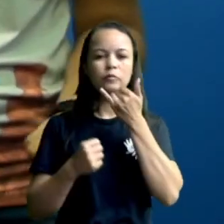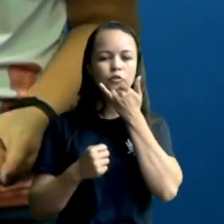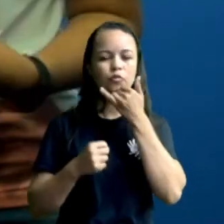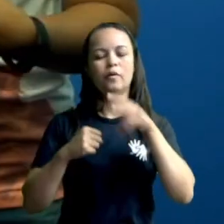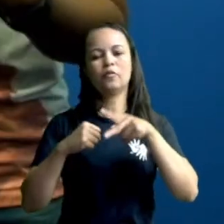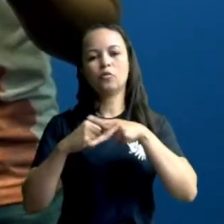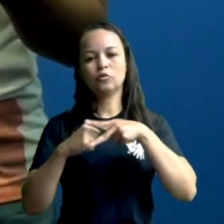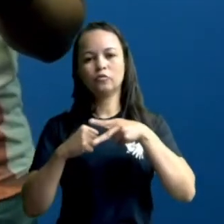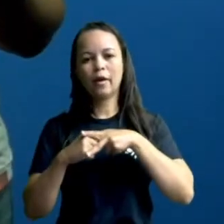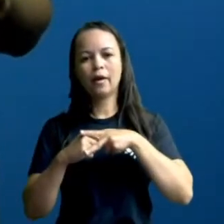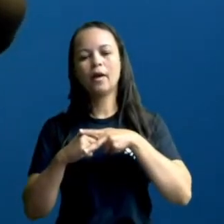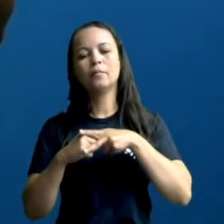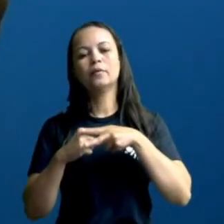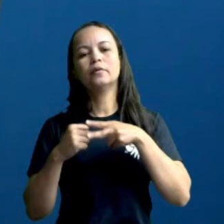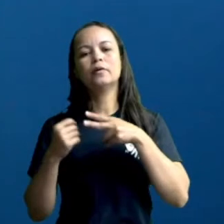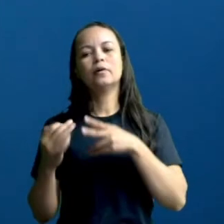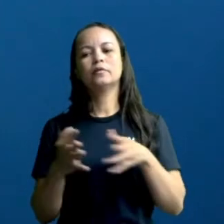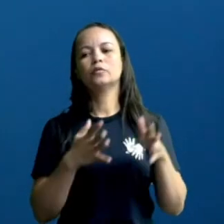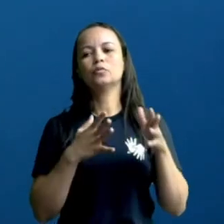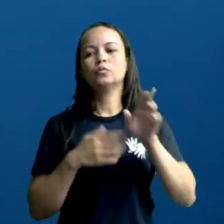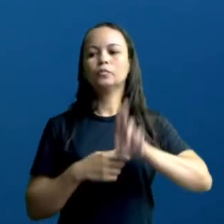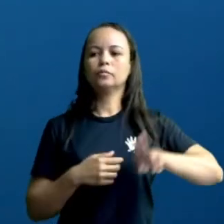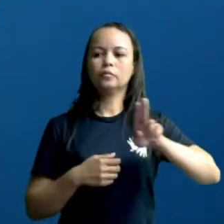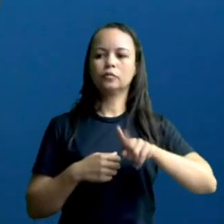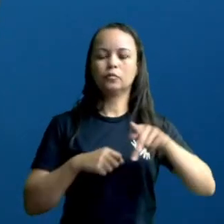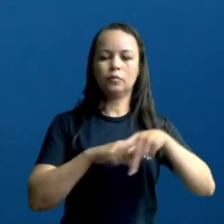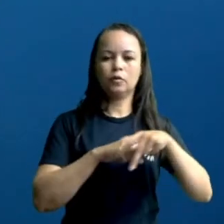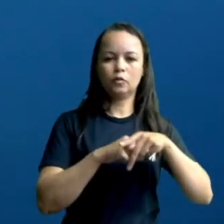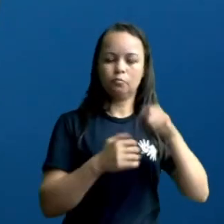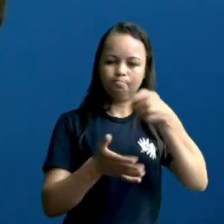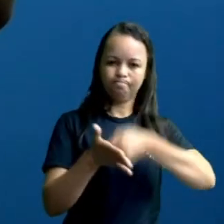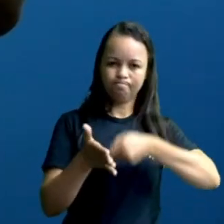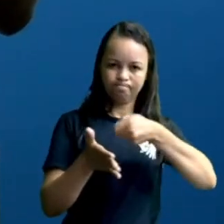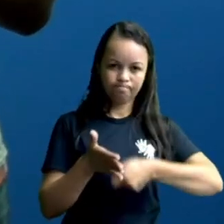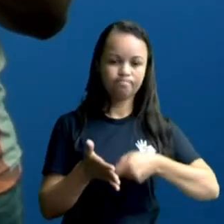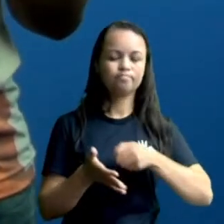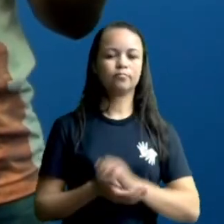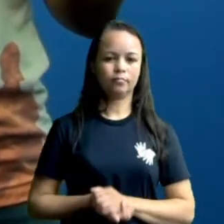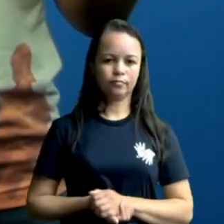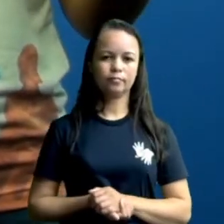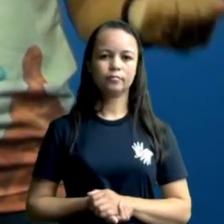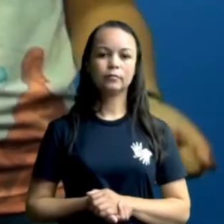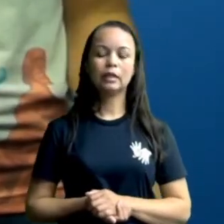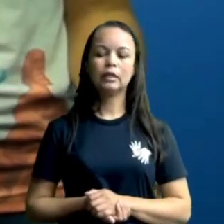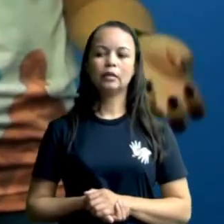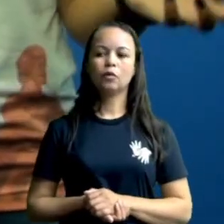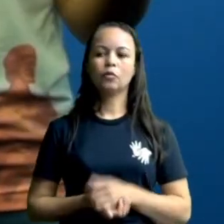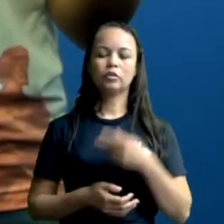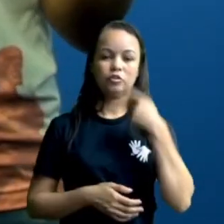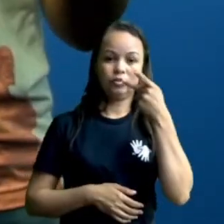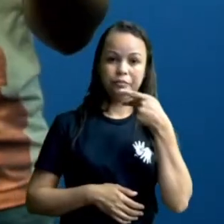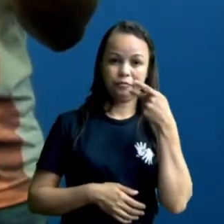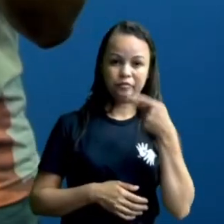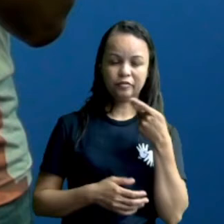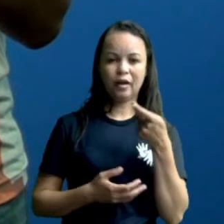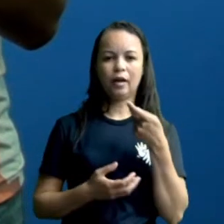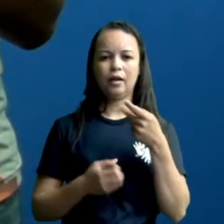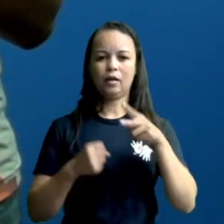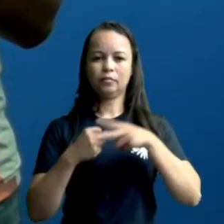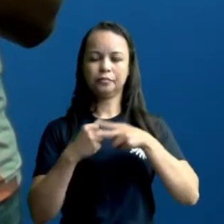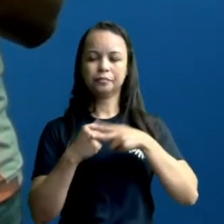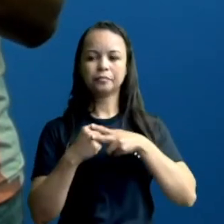reflexivos, o uso do pronome reflexivo é obrigatório. E aí, quando a gente conjuga o verbo